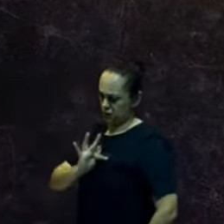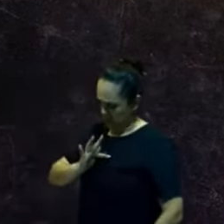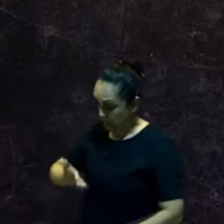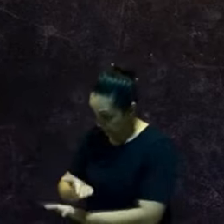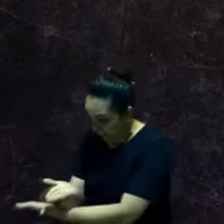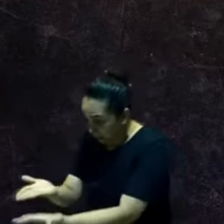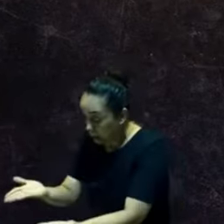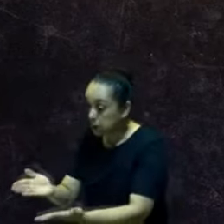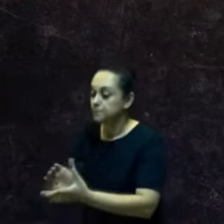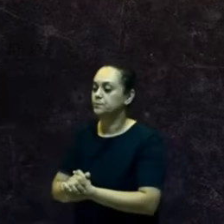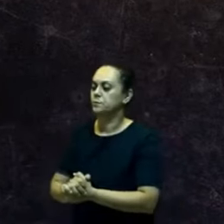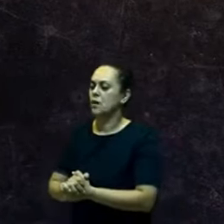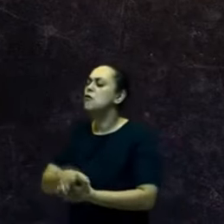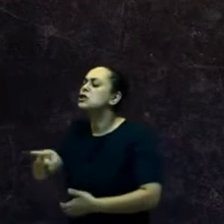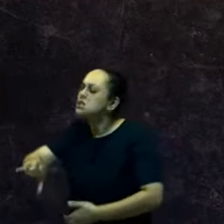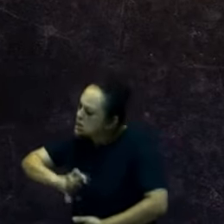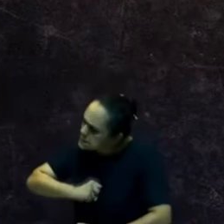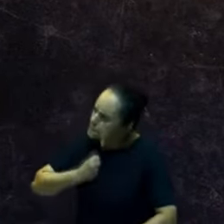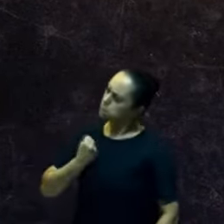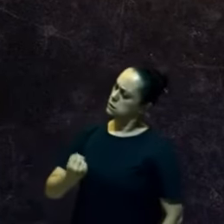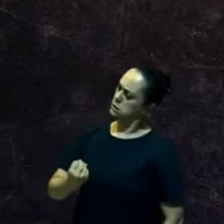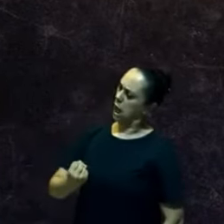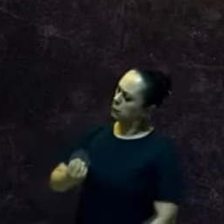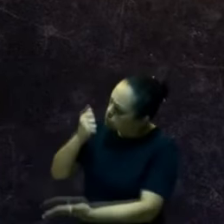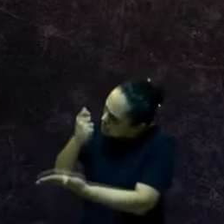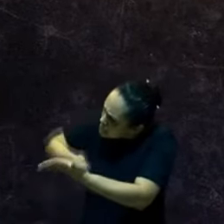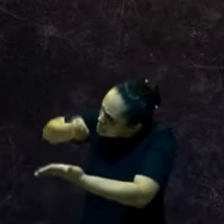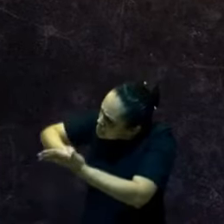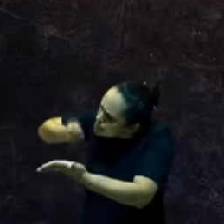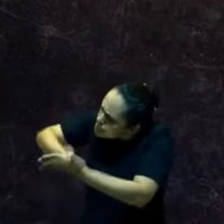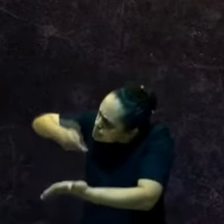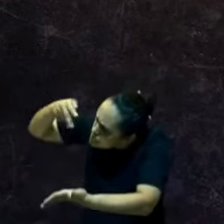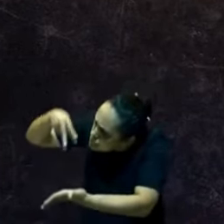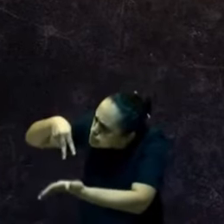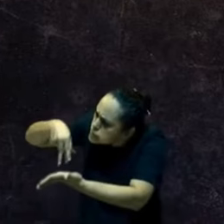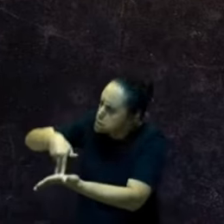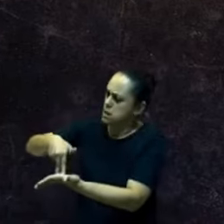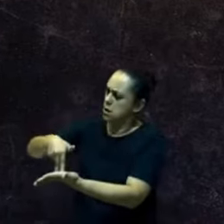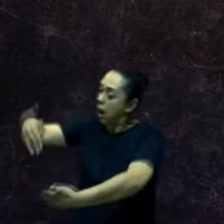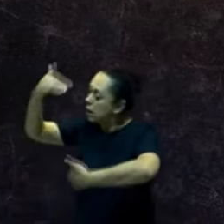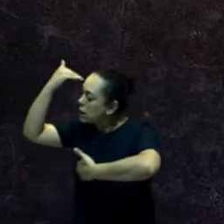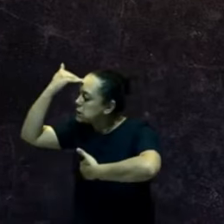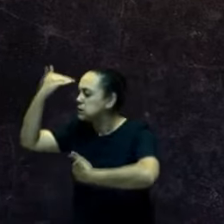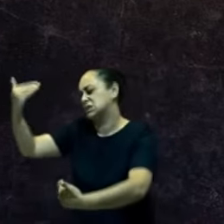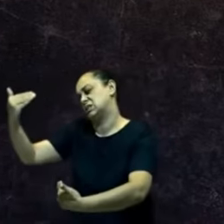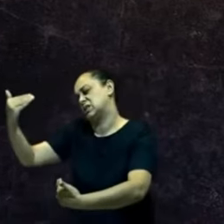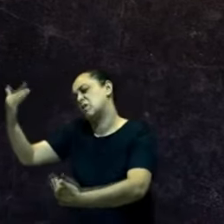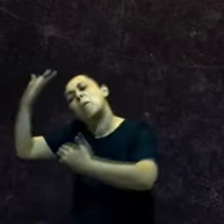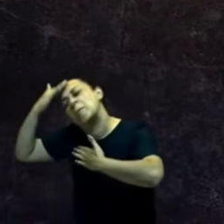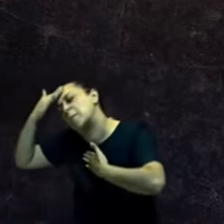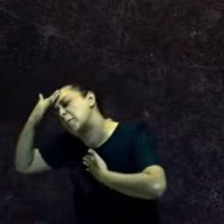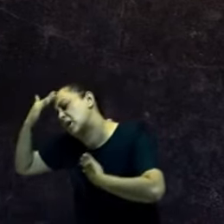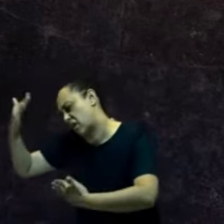contínuos, constantes, agradecendo a eles do apoio que eles têm dado a